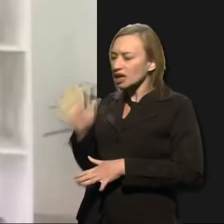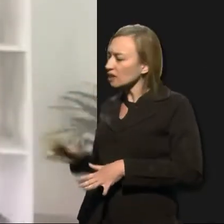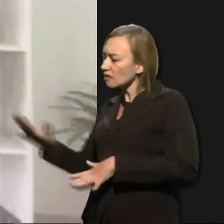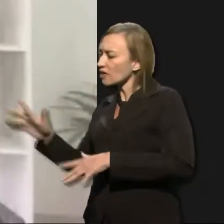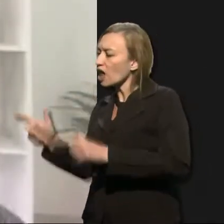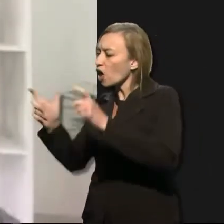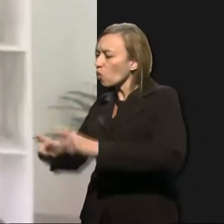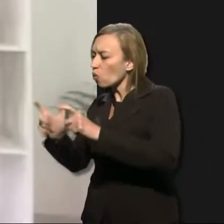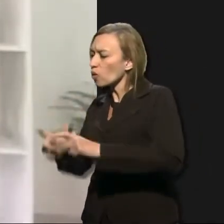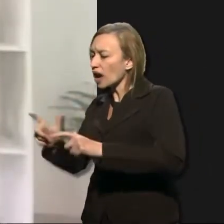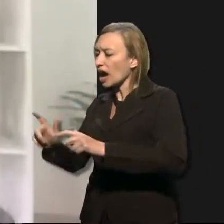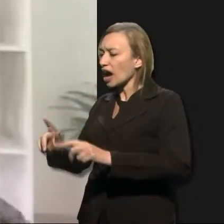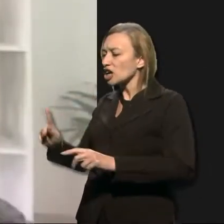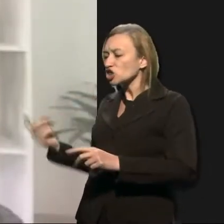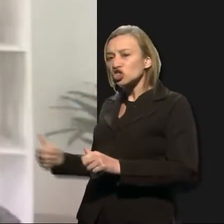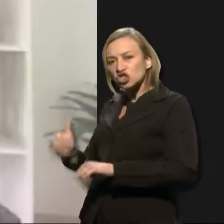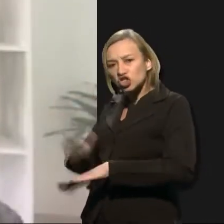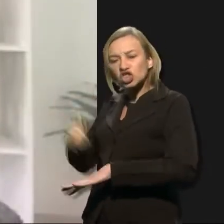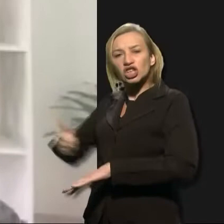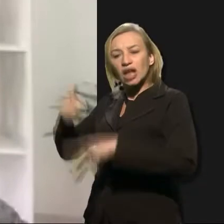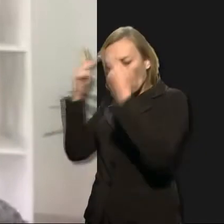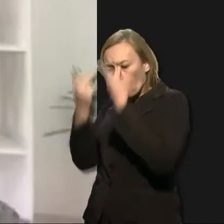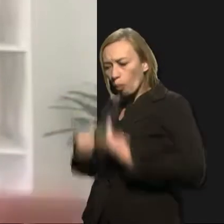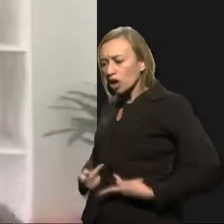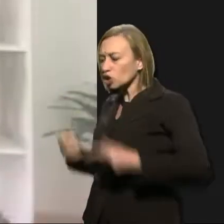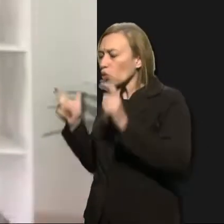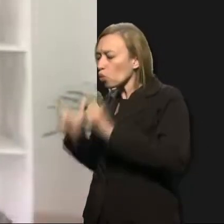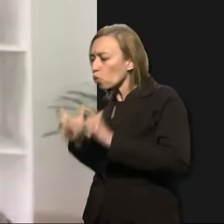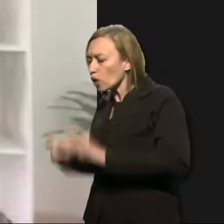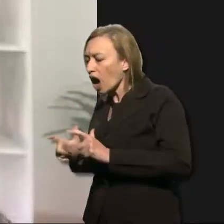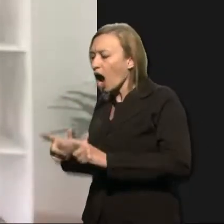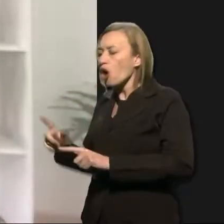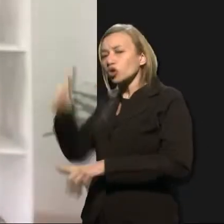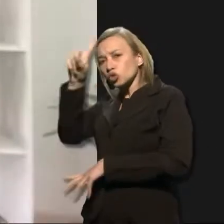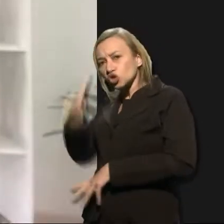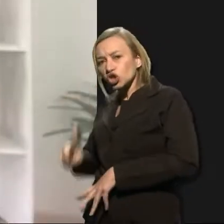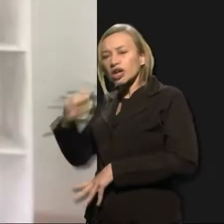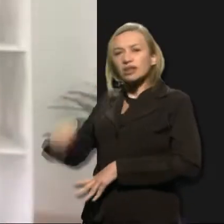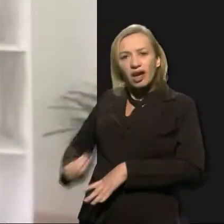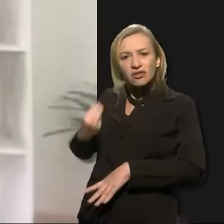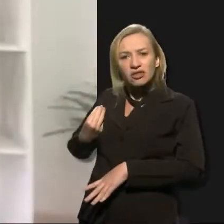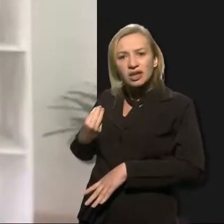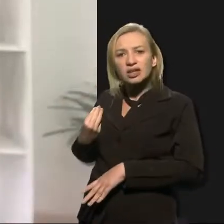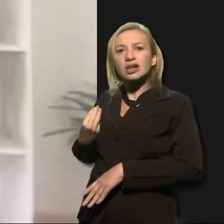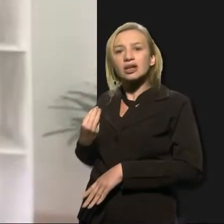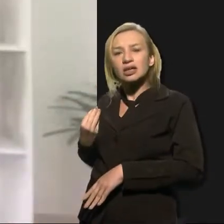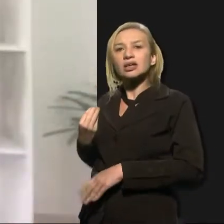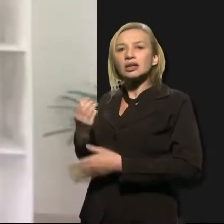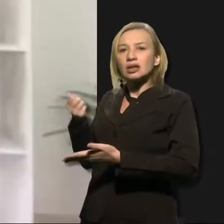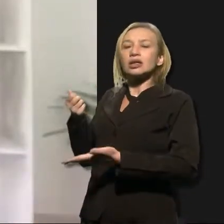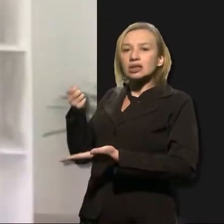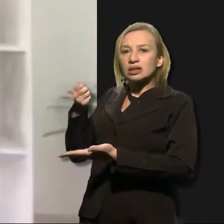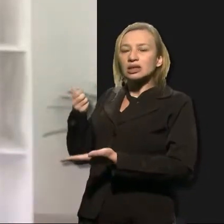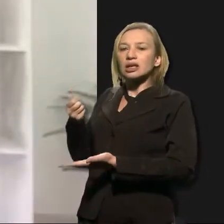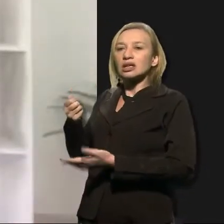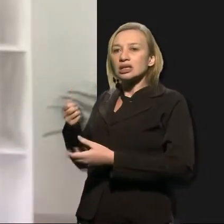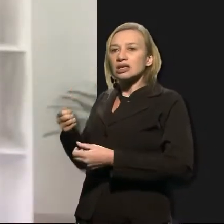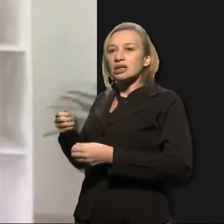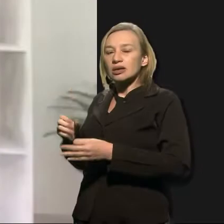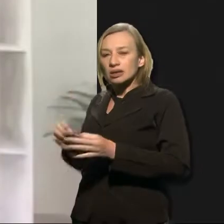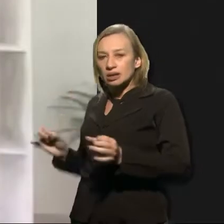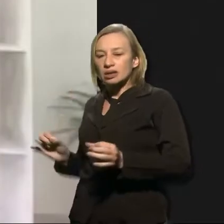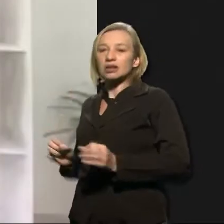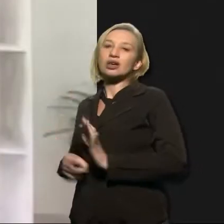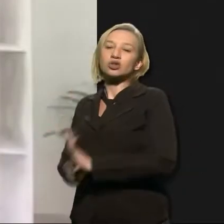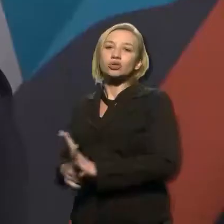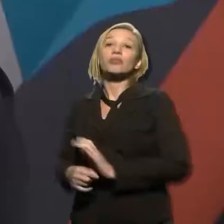favela como um lugar de dignidade humana, como um lugar onde o direito à vida tem que estar colocado em primeira